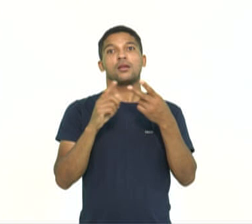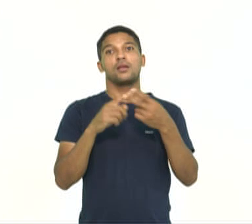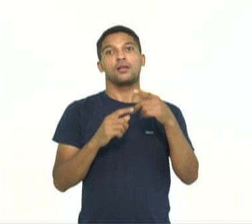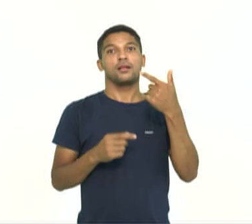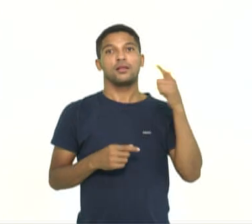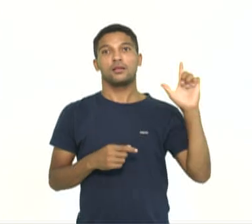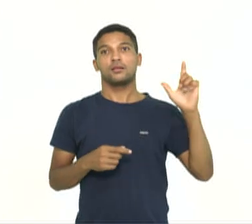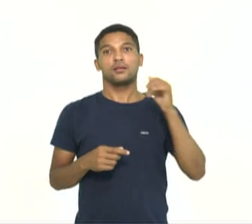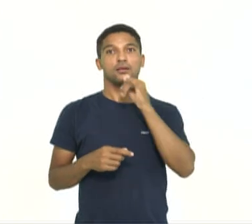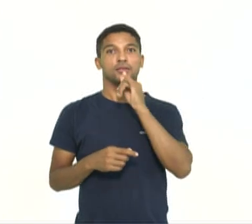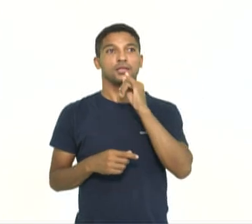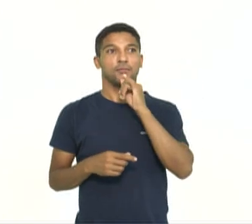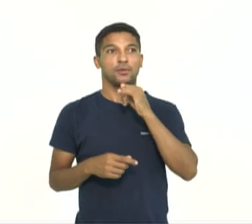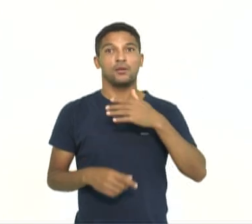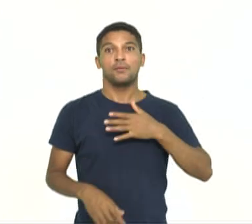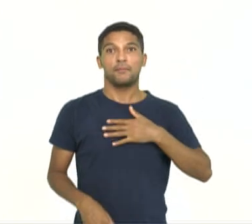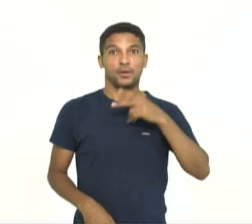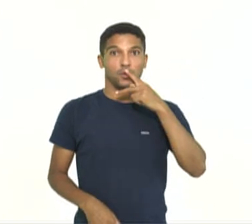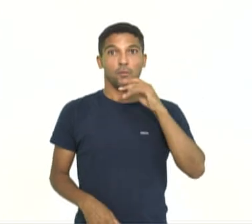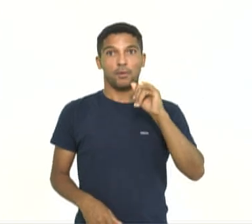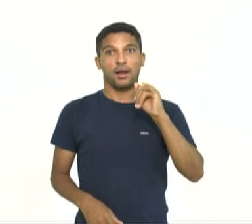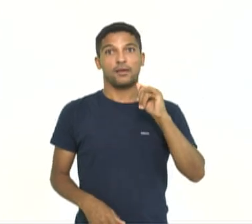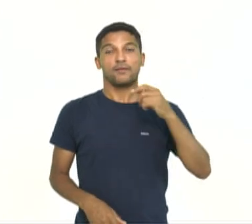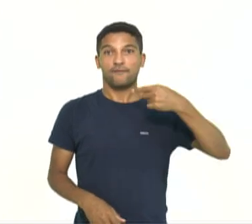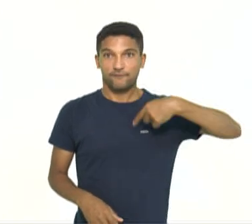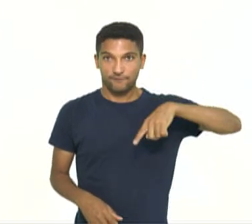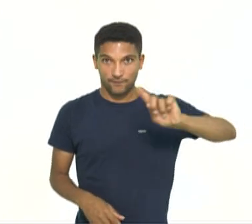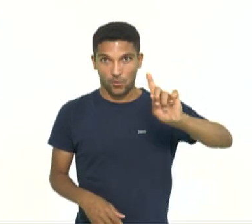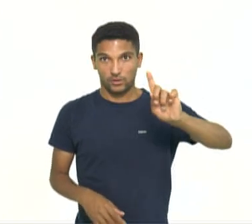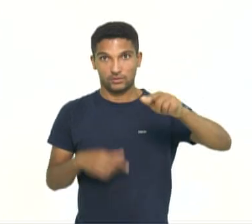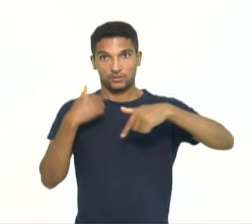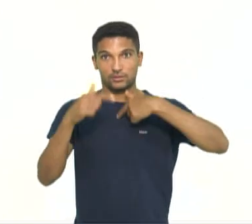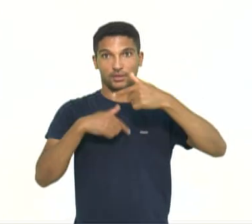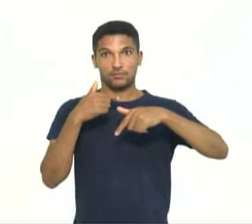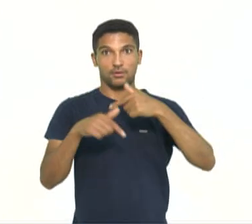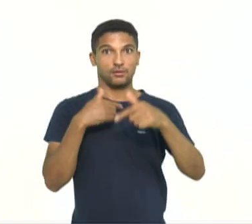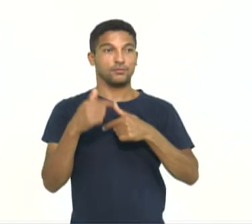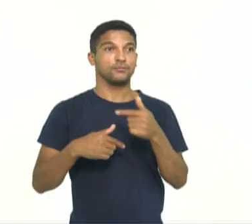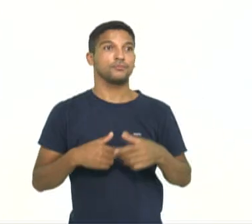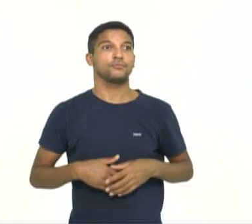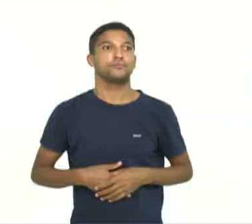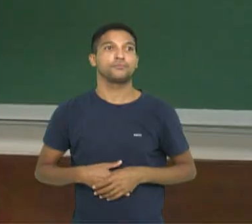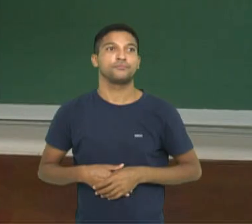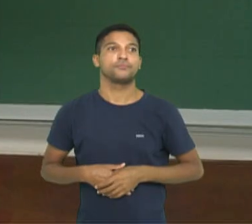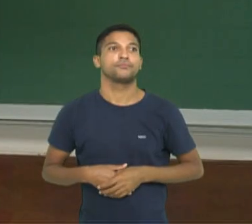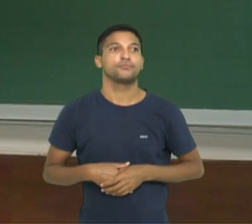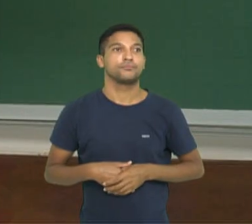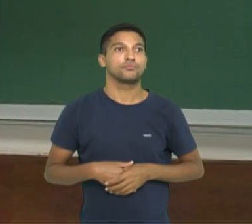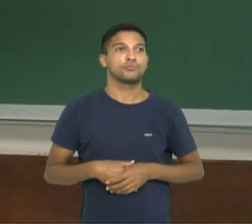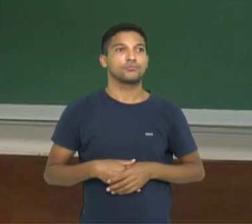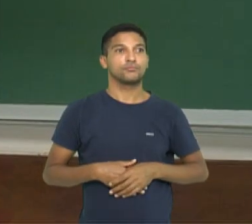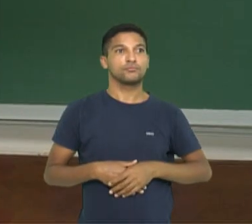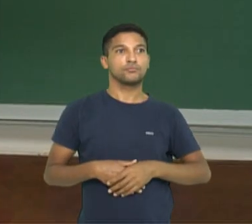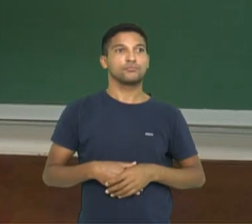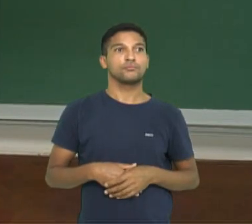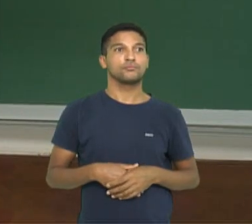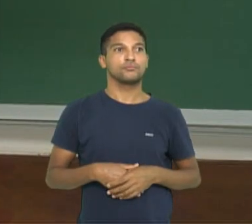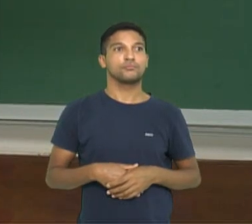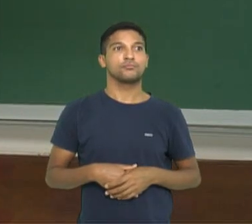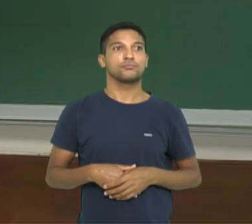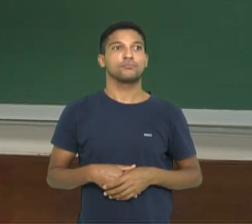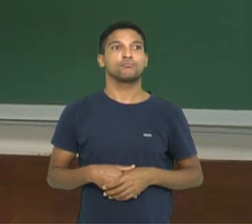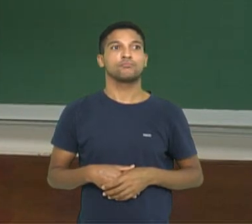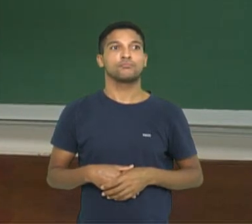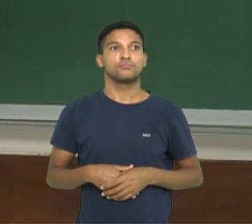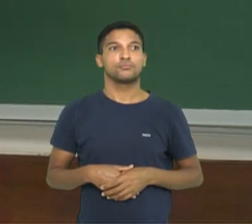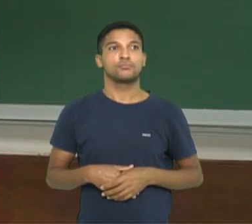né? O verbo ir mais o verbo trabalhar, são dois verbos indicando ali uma situação principal que é o trabalho, né? O que ele foi